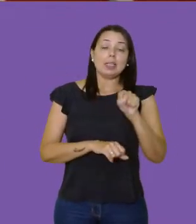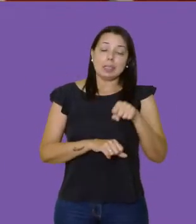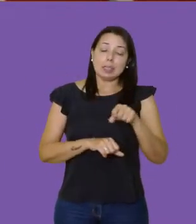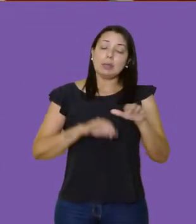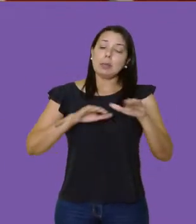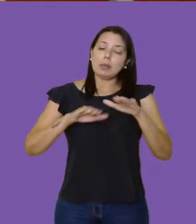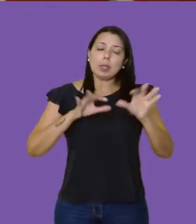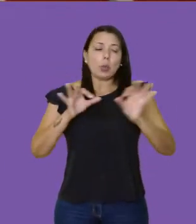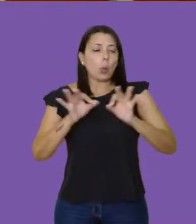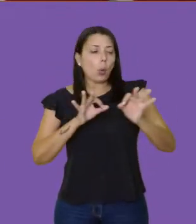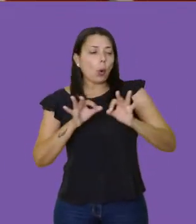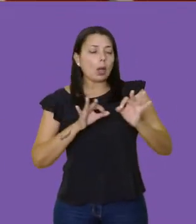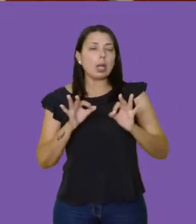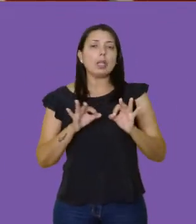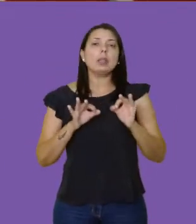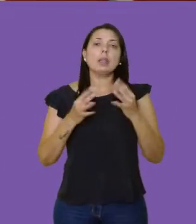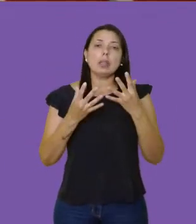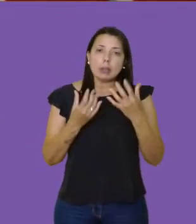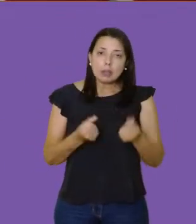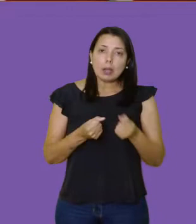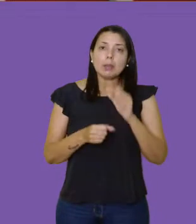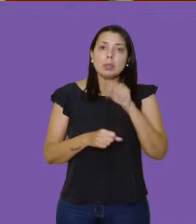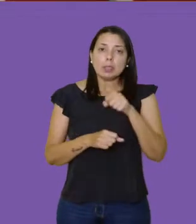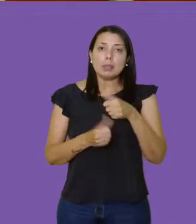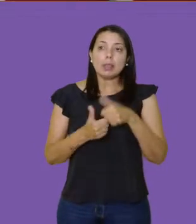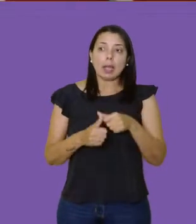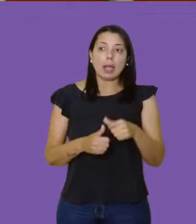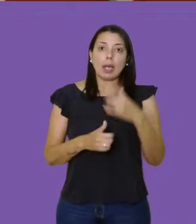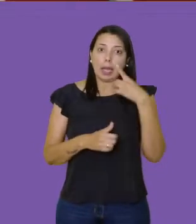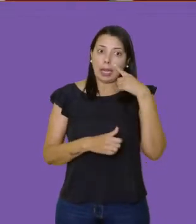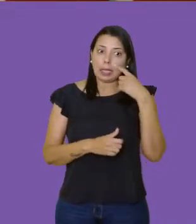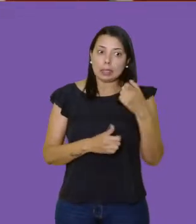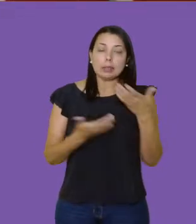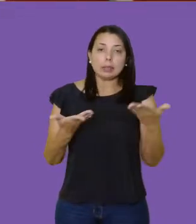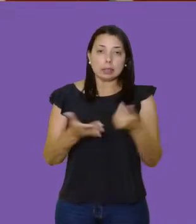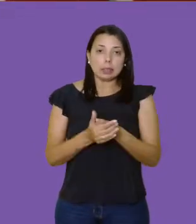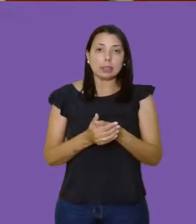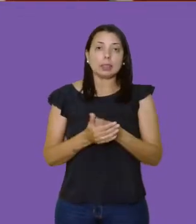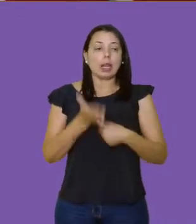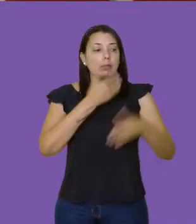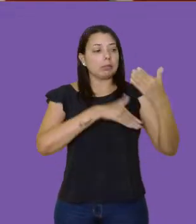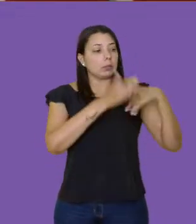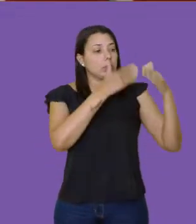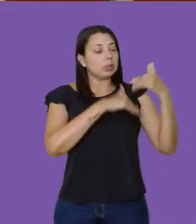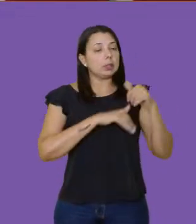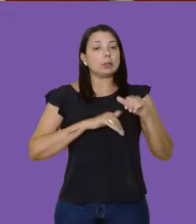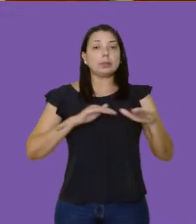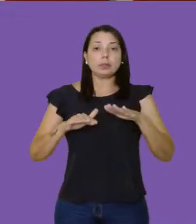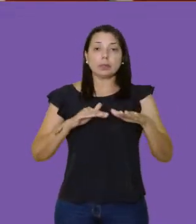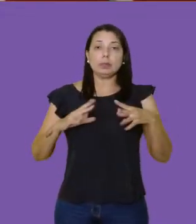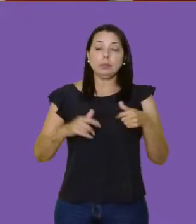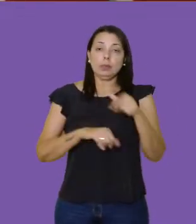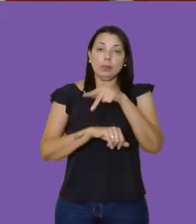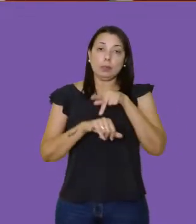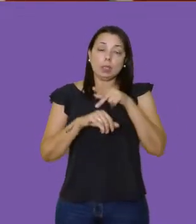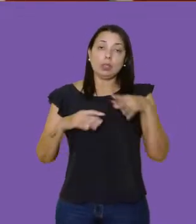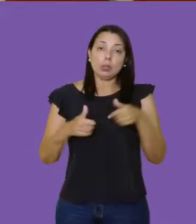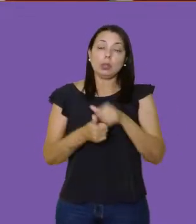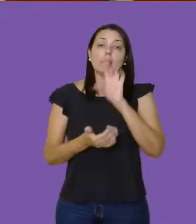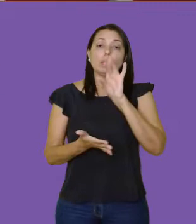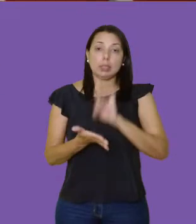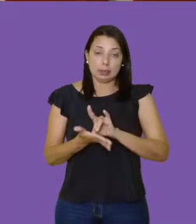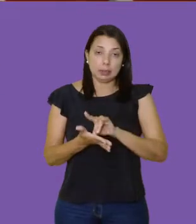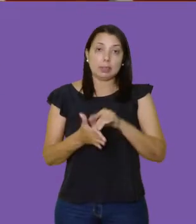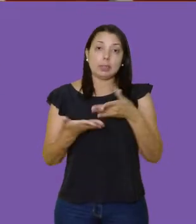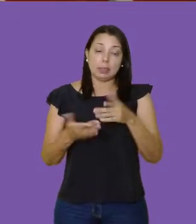mobilizando, organizando, e nós vamos ficar atentas a esses retrocessos numa mobilização em todo o país, com toda certeza,